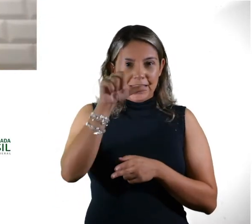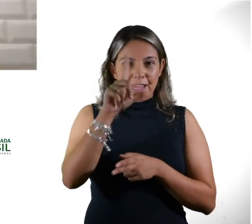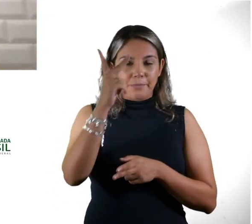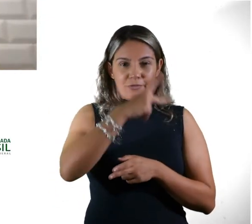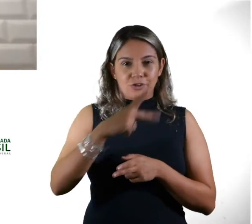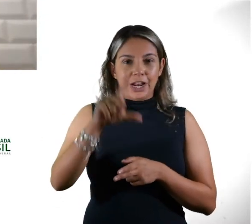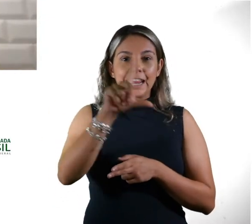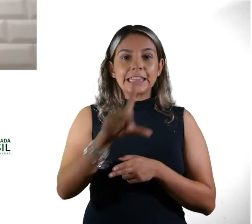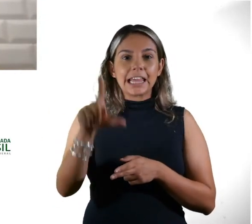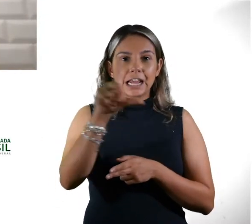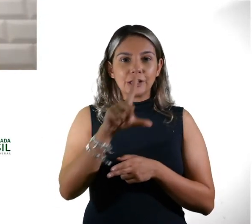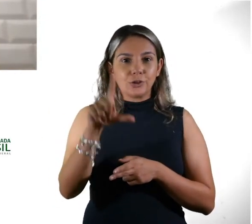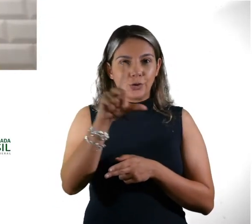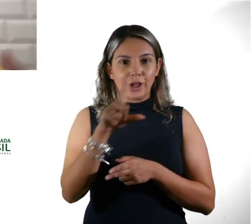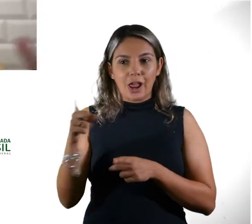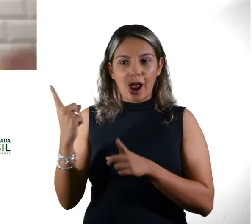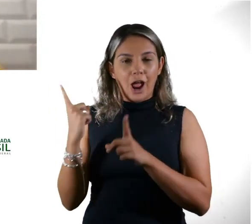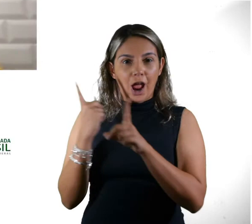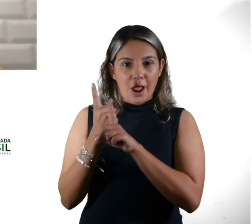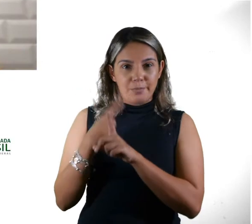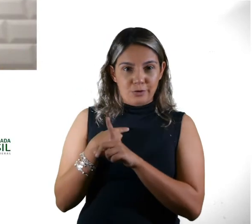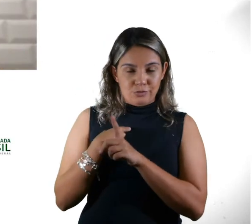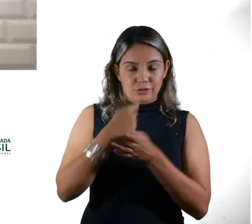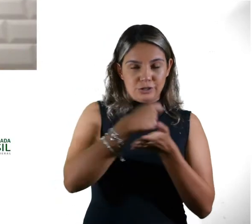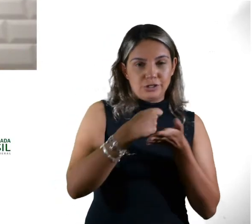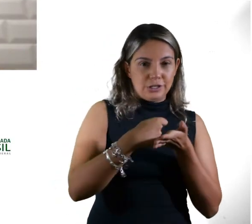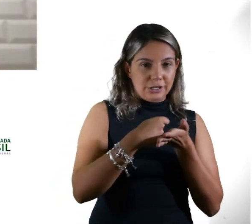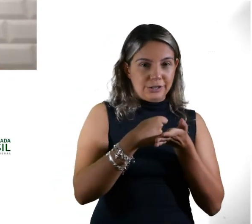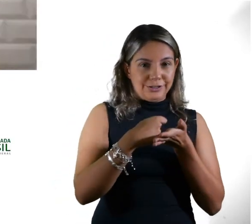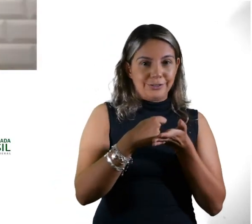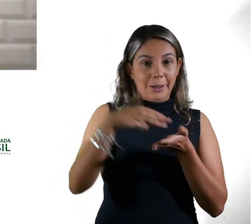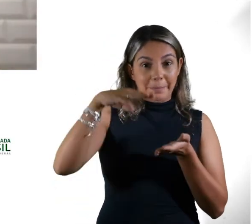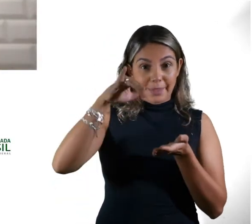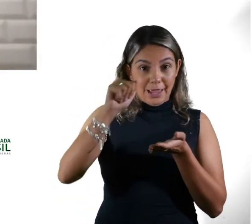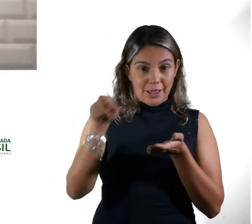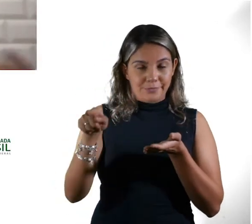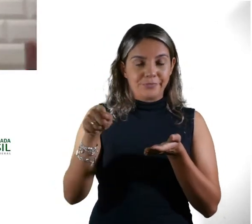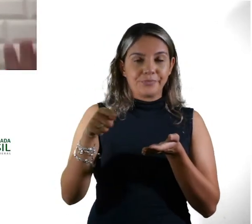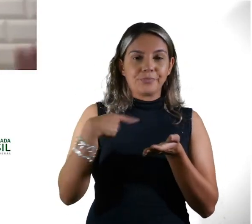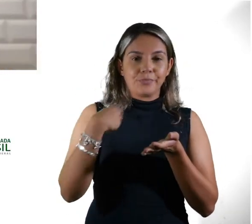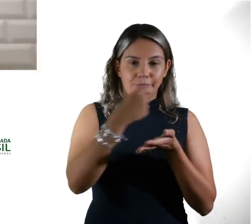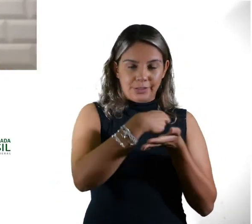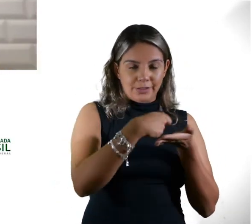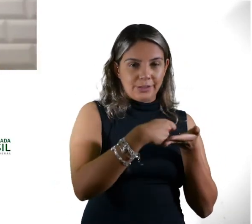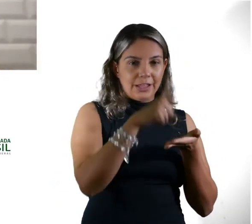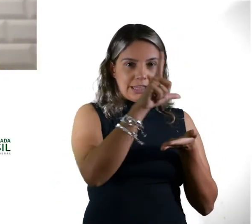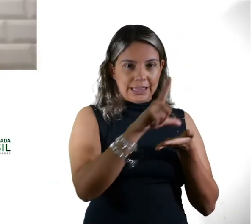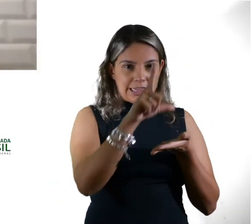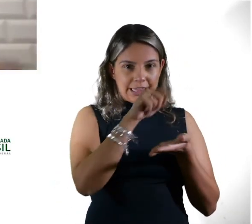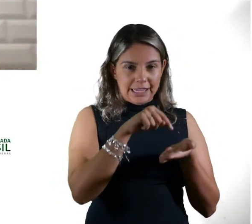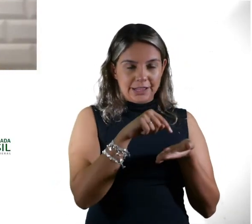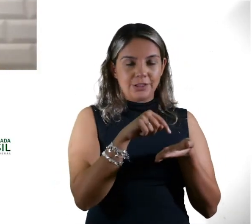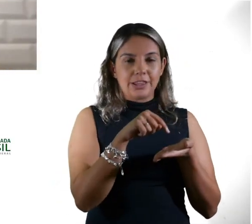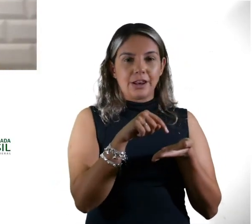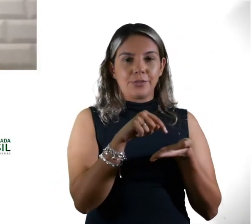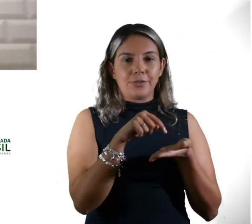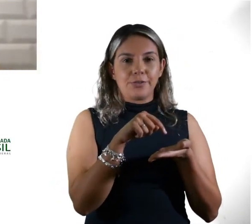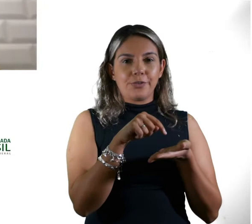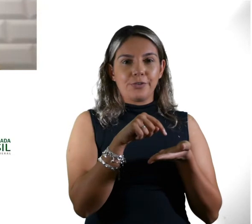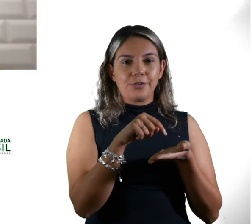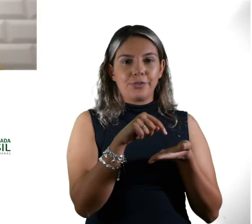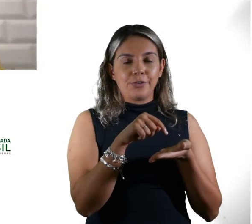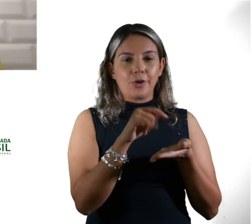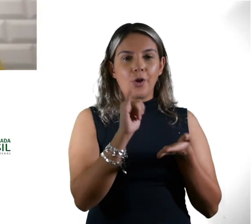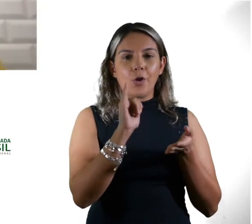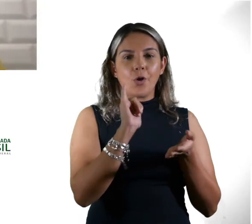Mafalda Leite, que nos apresentou. Eu tinha escrito uma recensão literária sobre um livro de